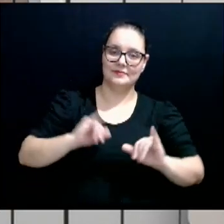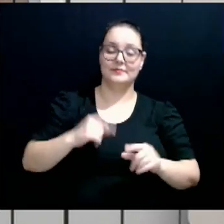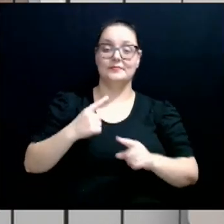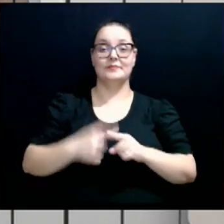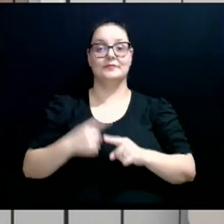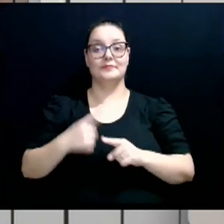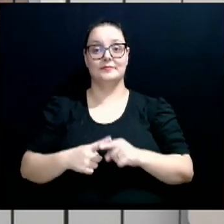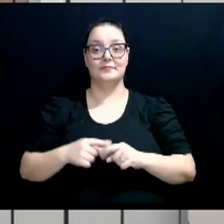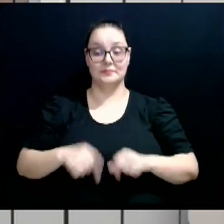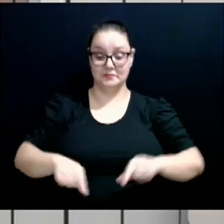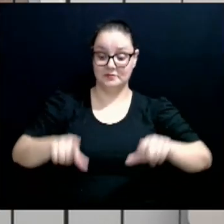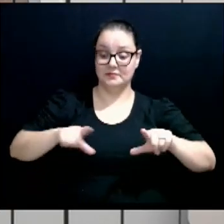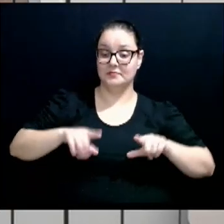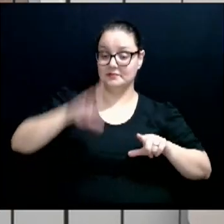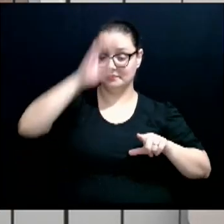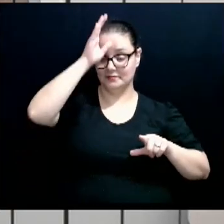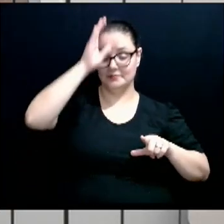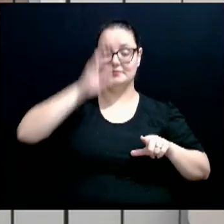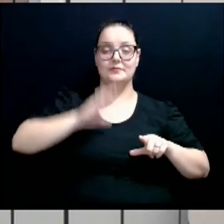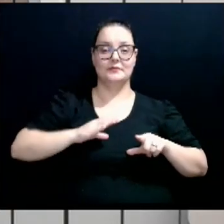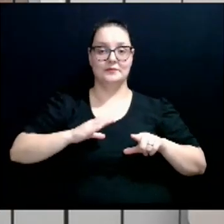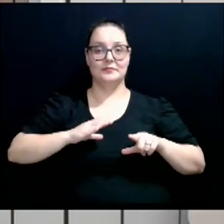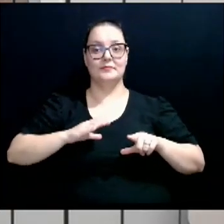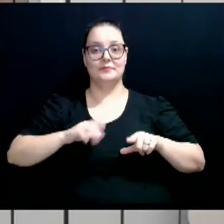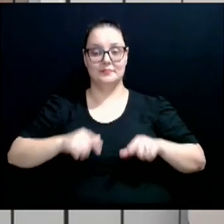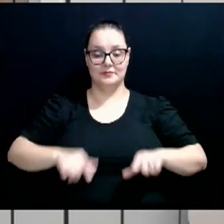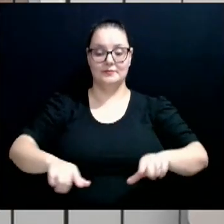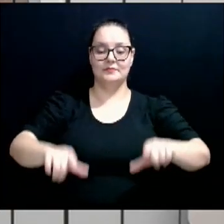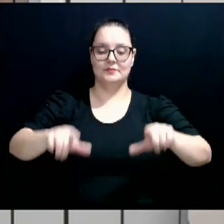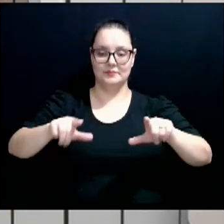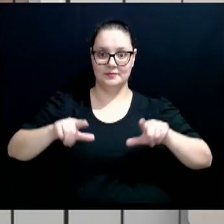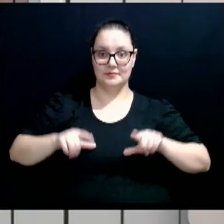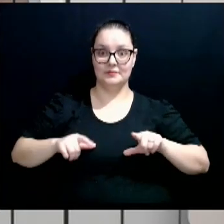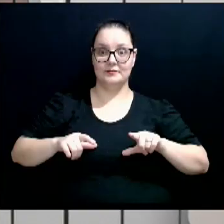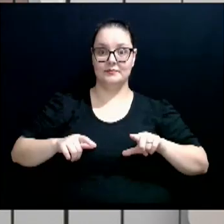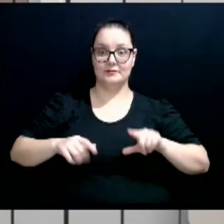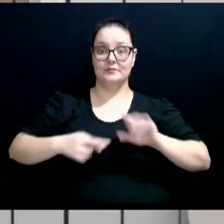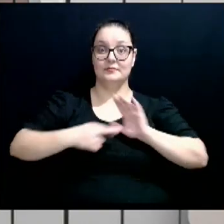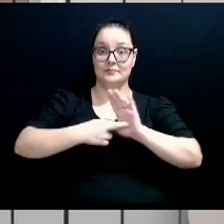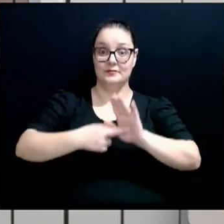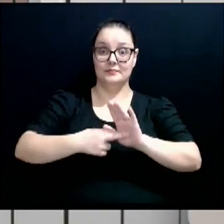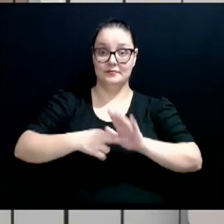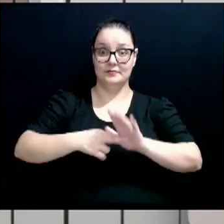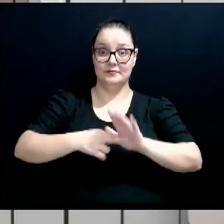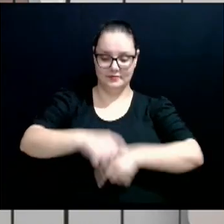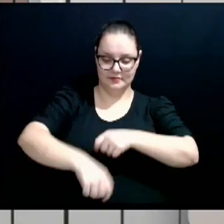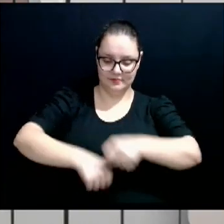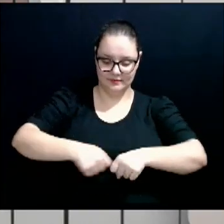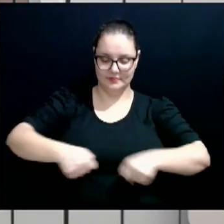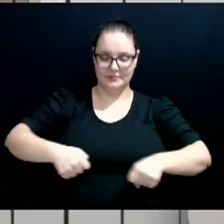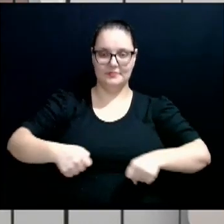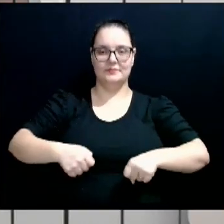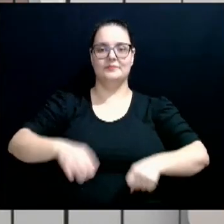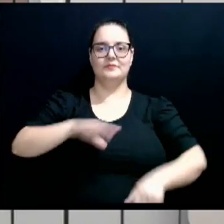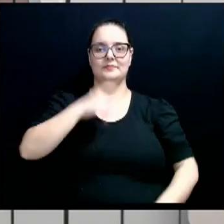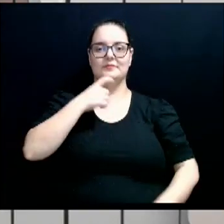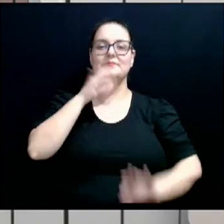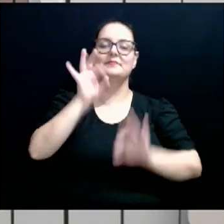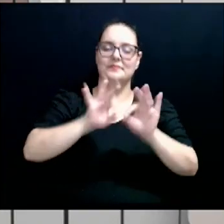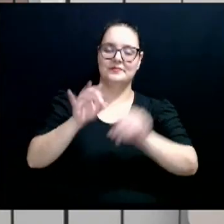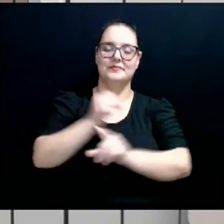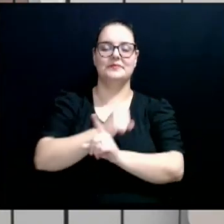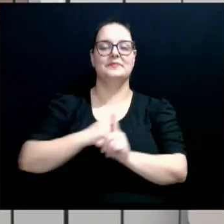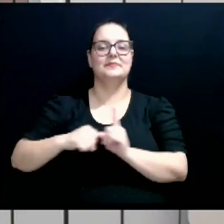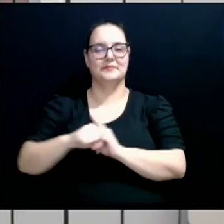cidadão campineiro é entregue à referência no judô em Campinas por meio de projetos sociais